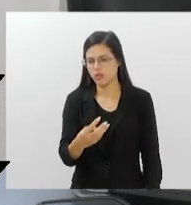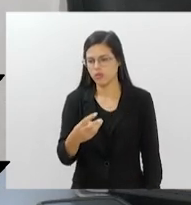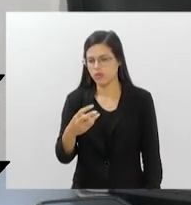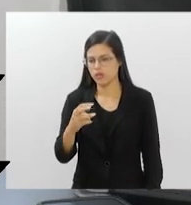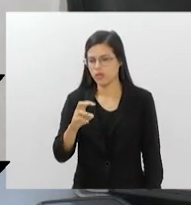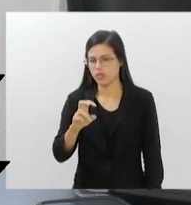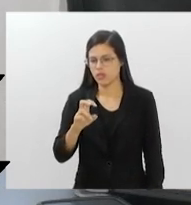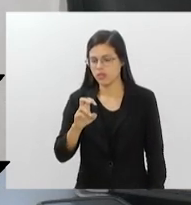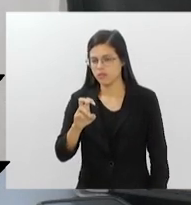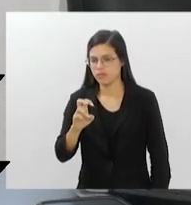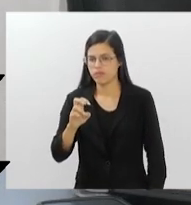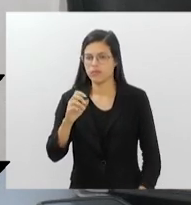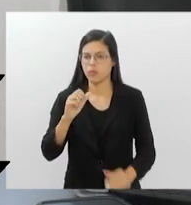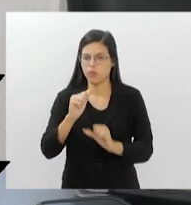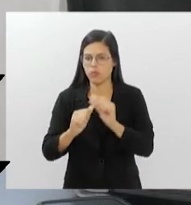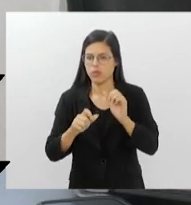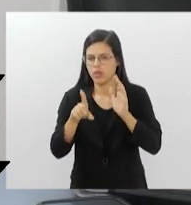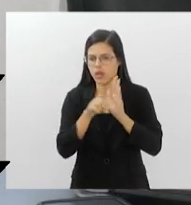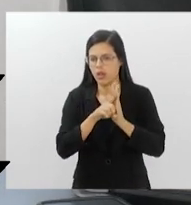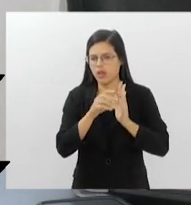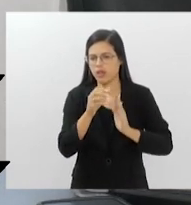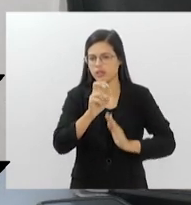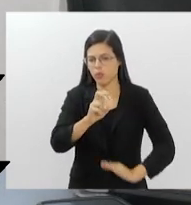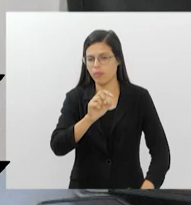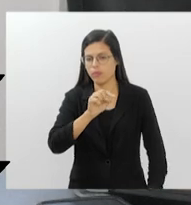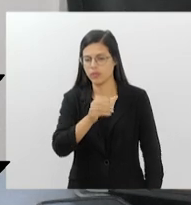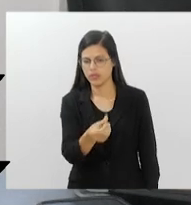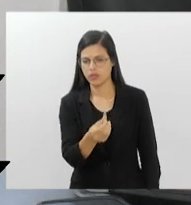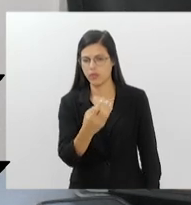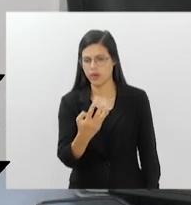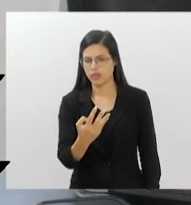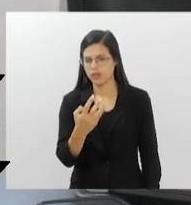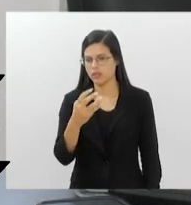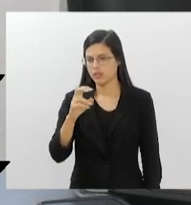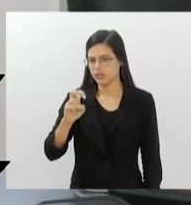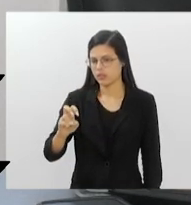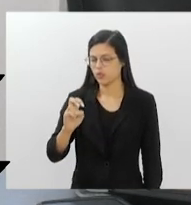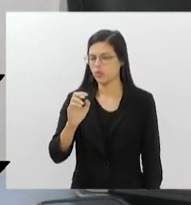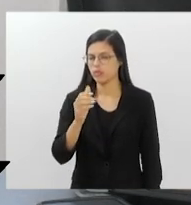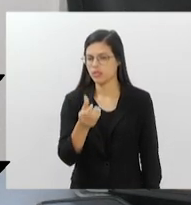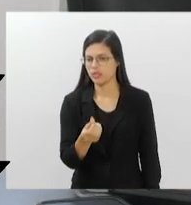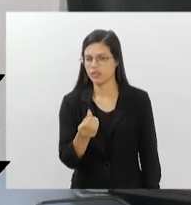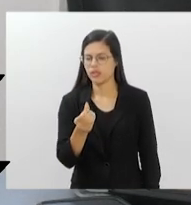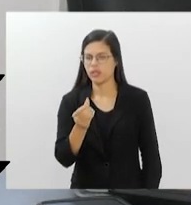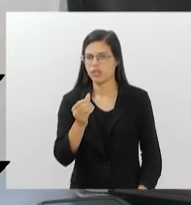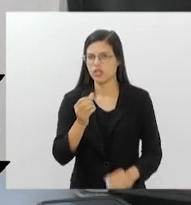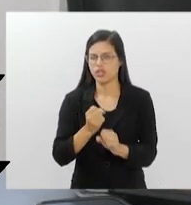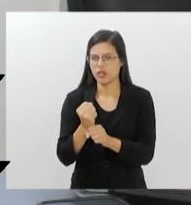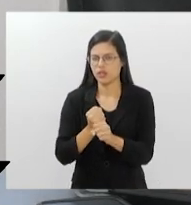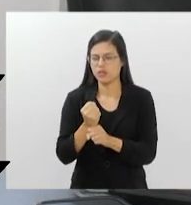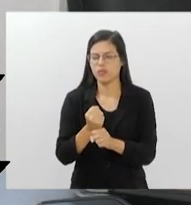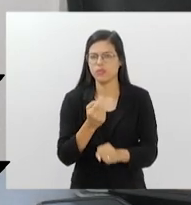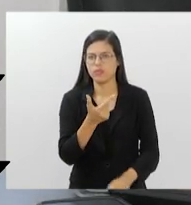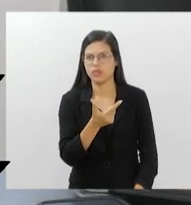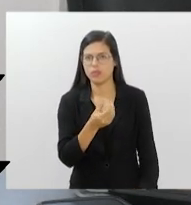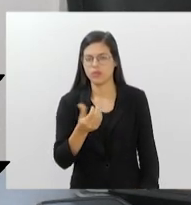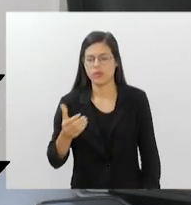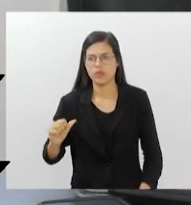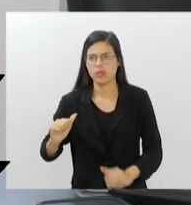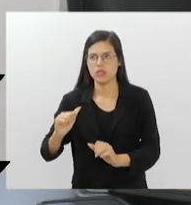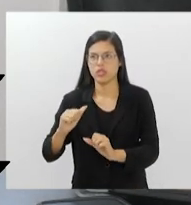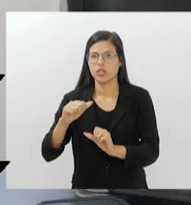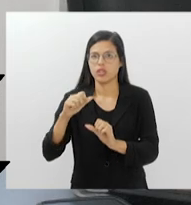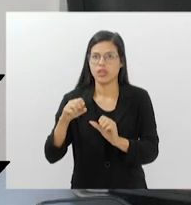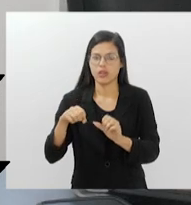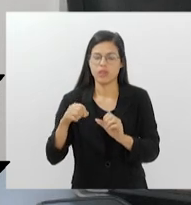e institui no calendário oficial de eventos do Estado do Rio de Janeiro festival de talentos para Pessoas com Transtorno do espectro autista